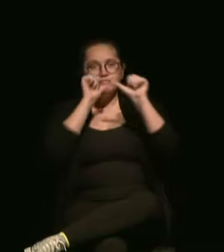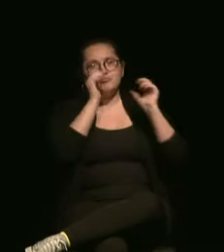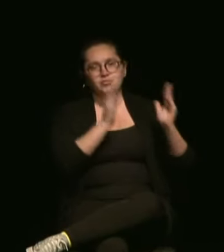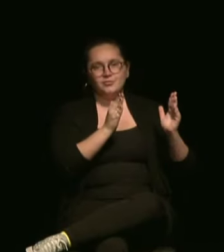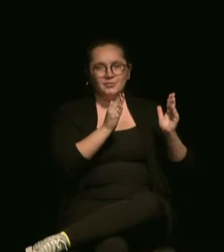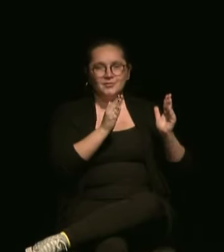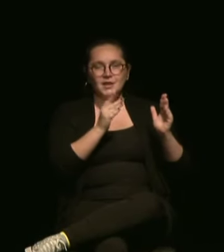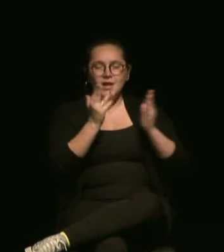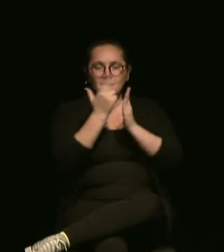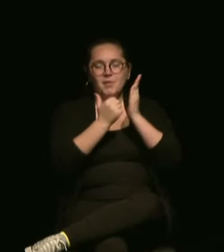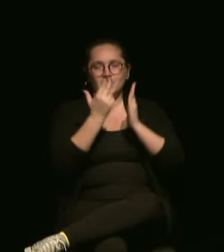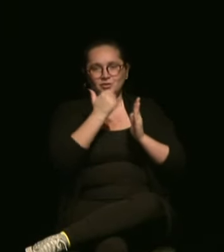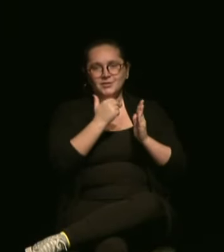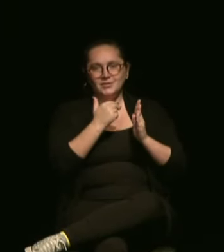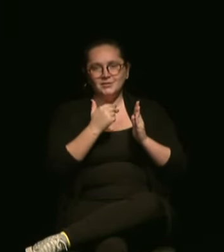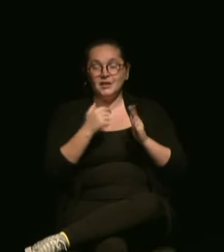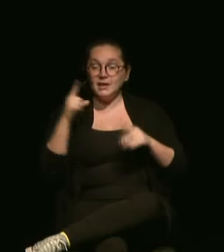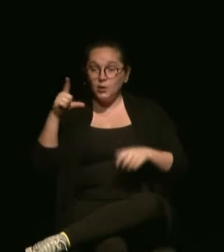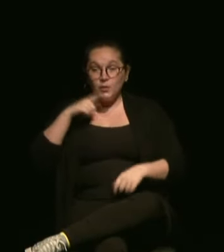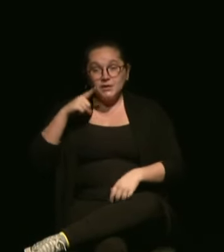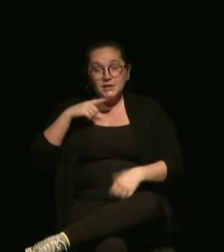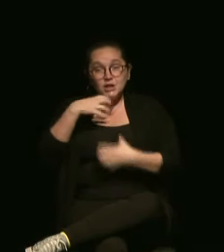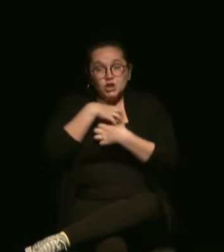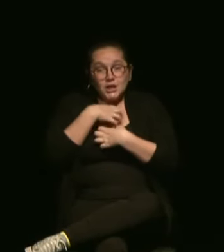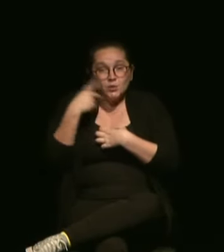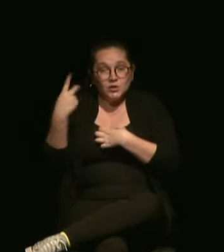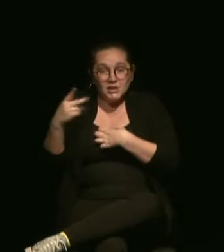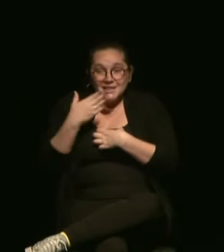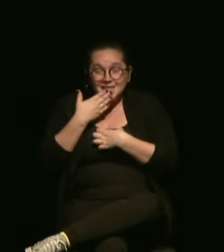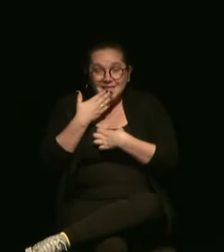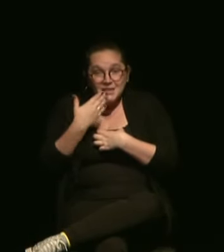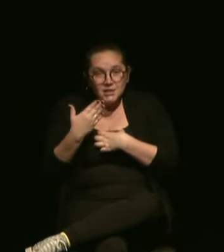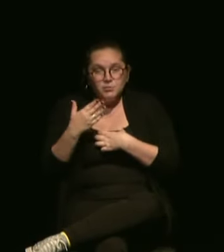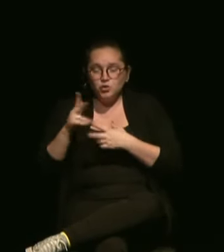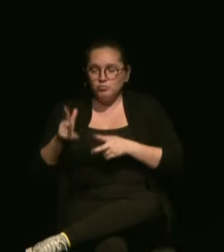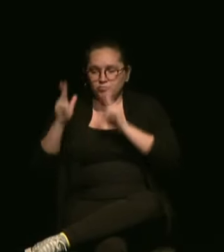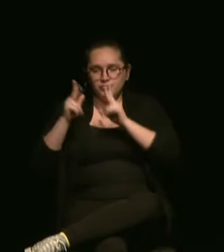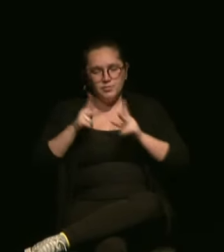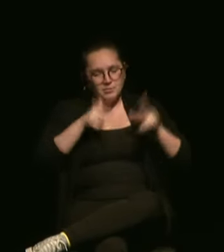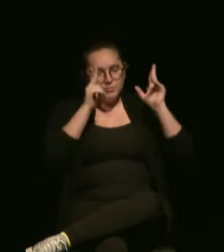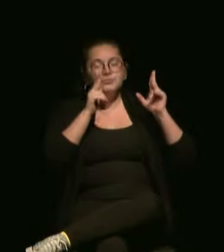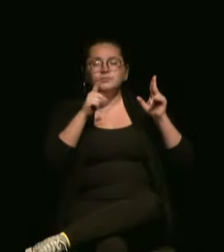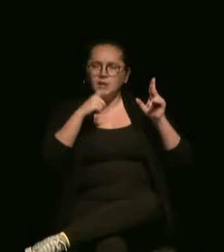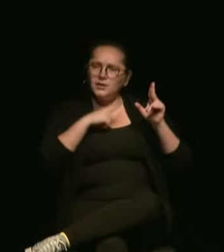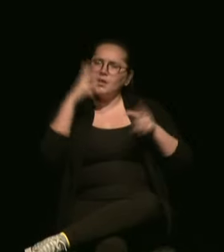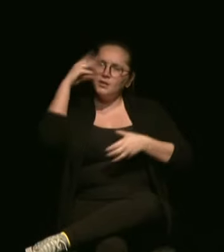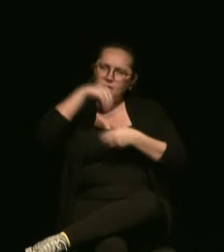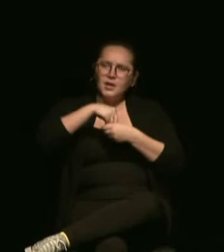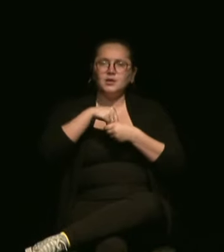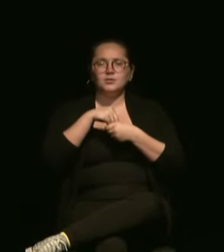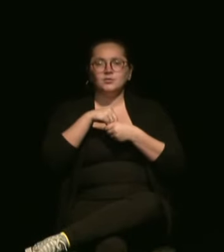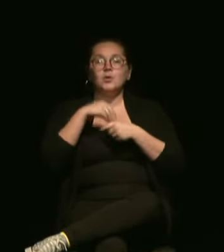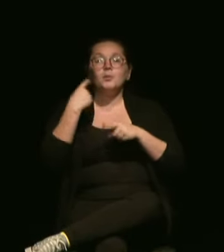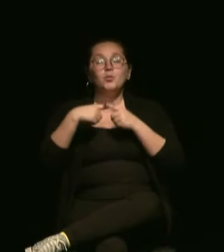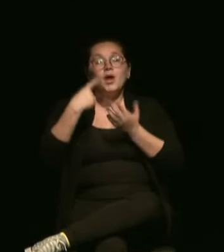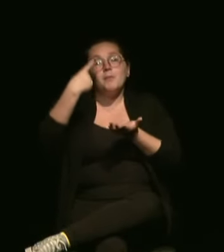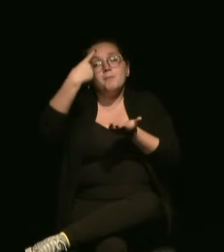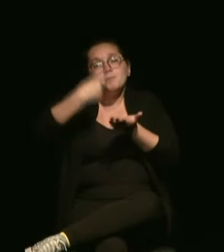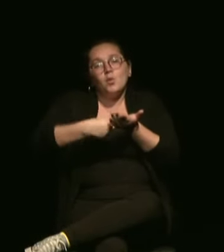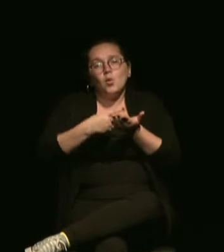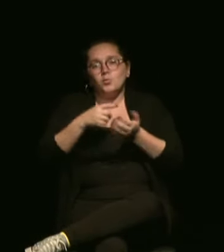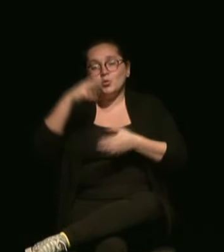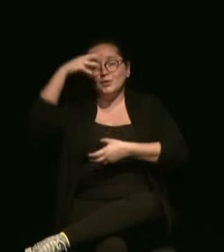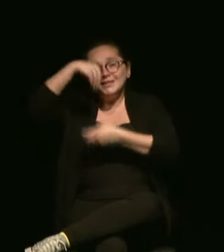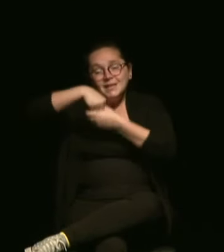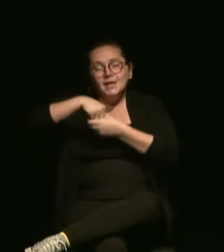presente nesse Globo Repórter. porque é a convenção jornalística e é também a